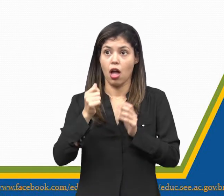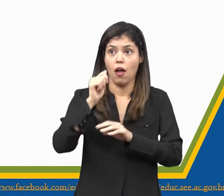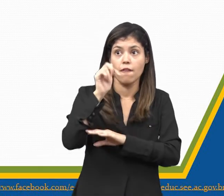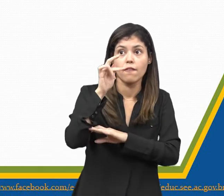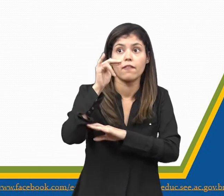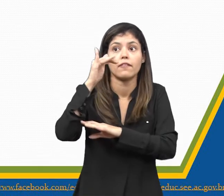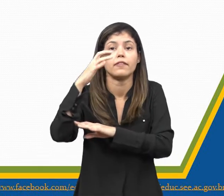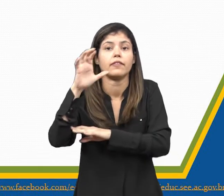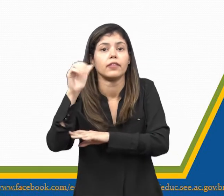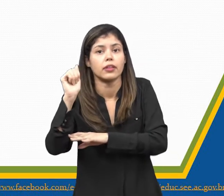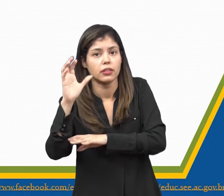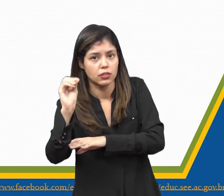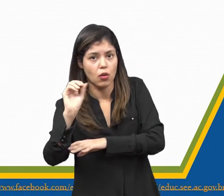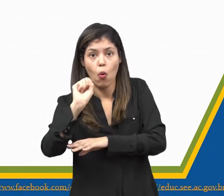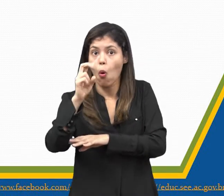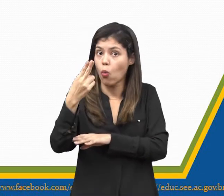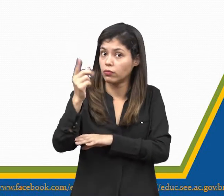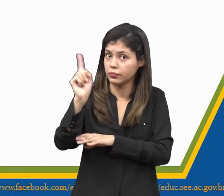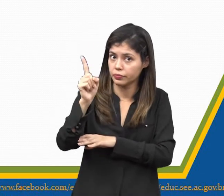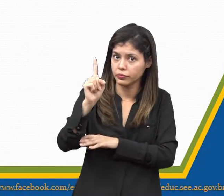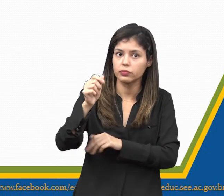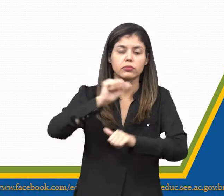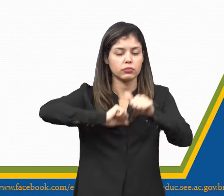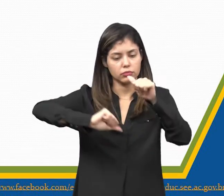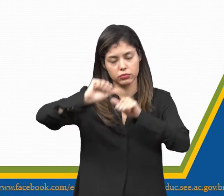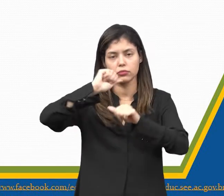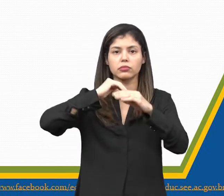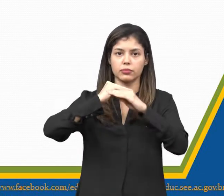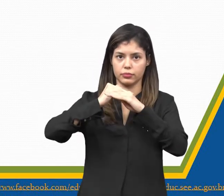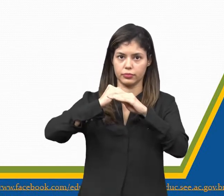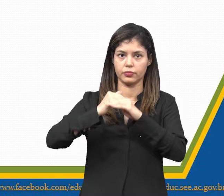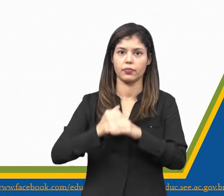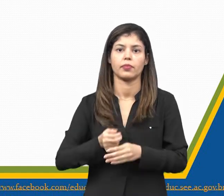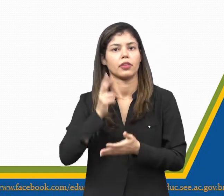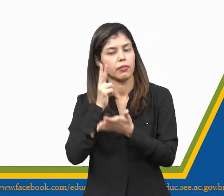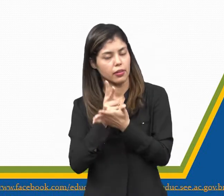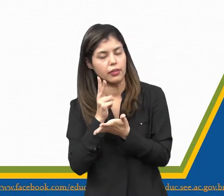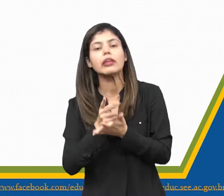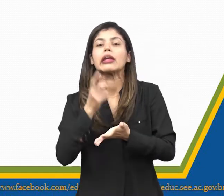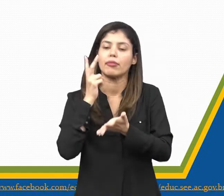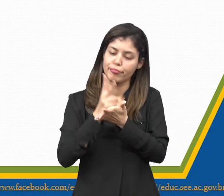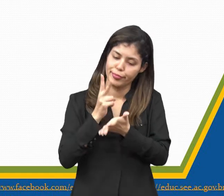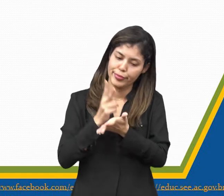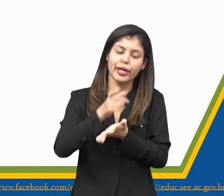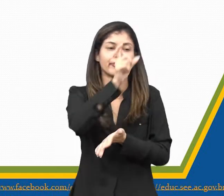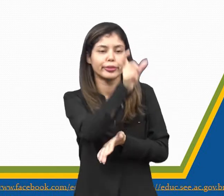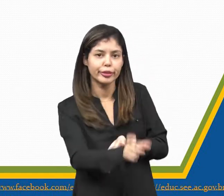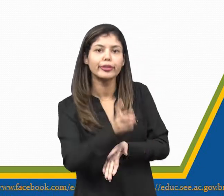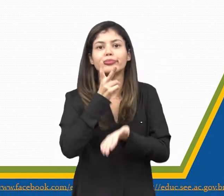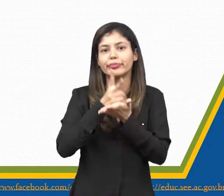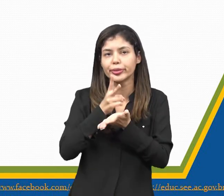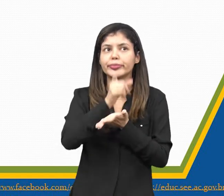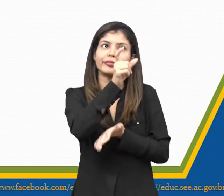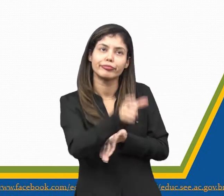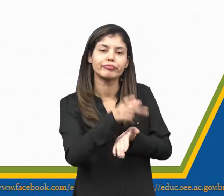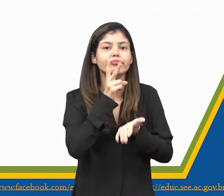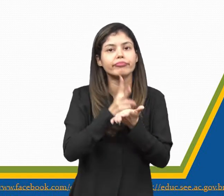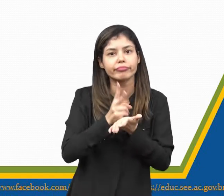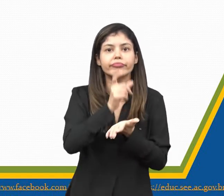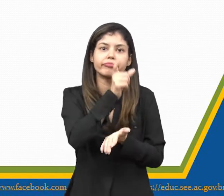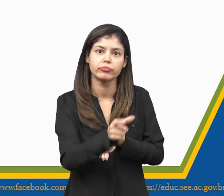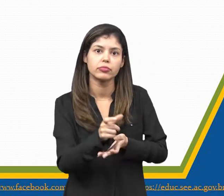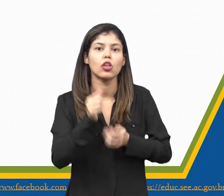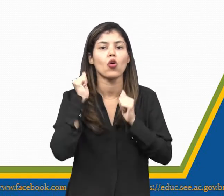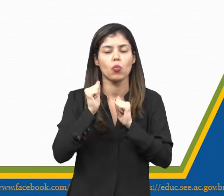ou não, ok? Elas podem ir mudando. Não precisa ser necessariamente a mesma personagem que vai fazer tudo, mas pode ter